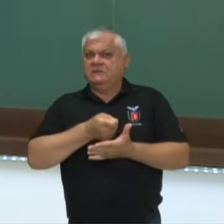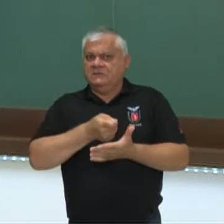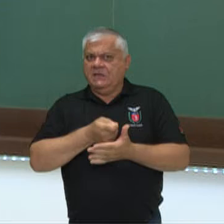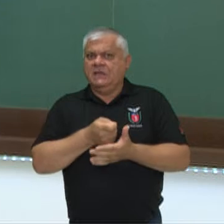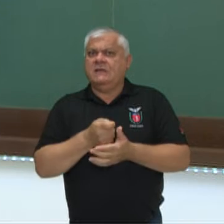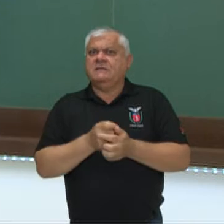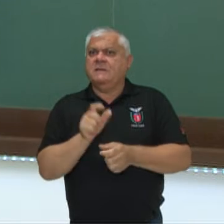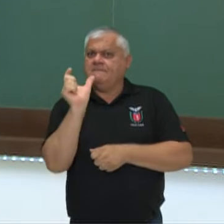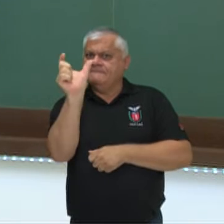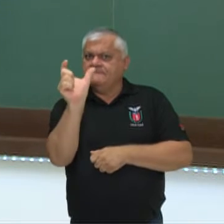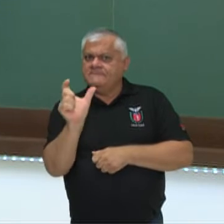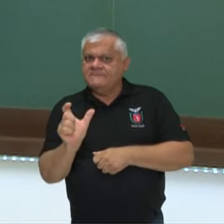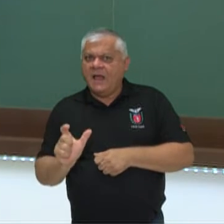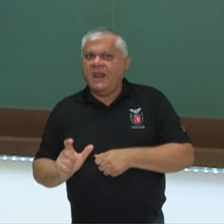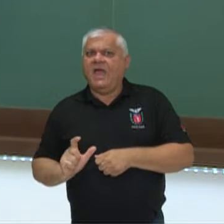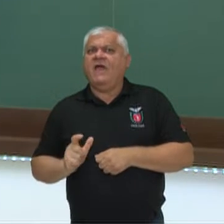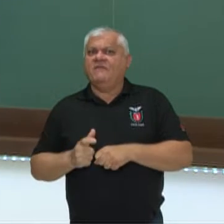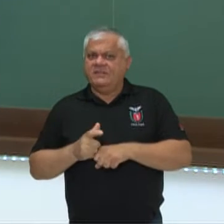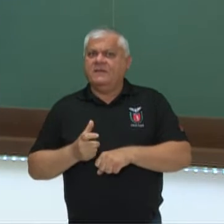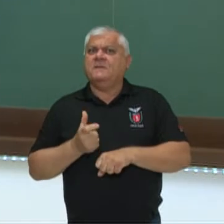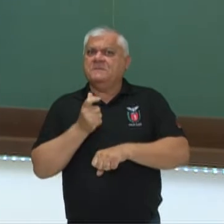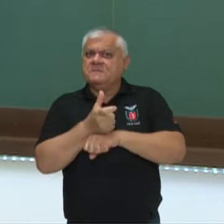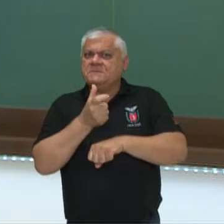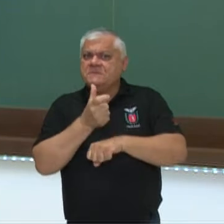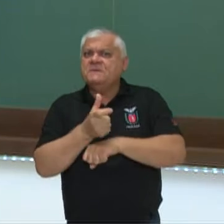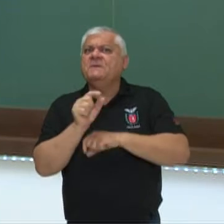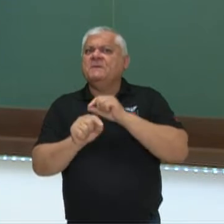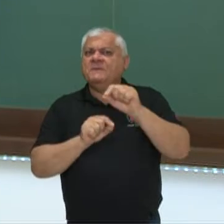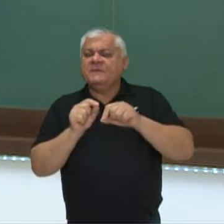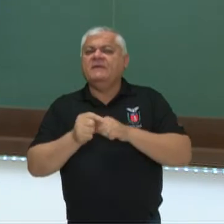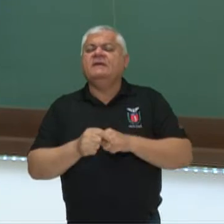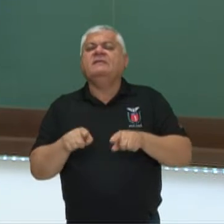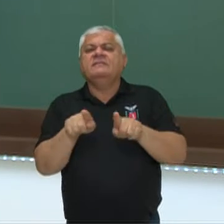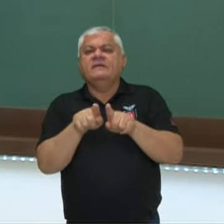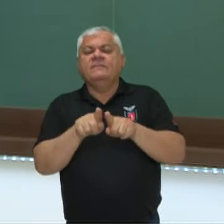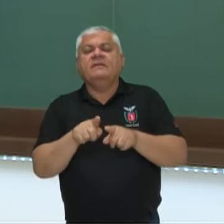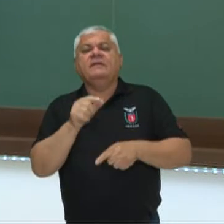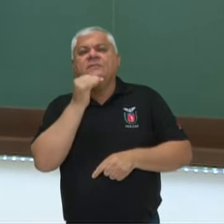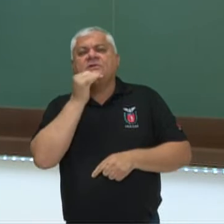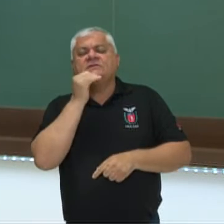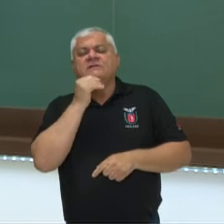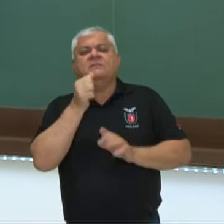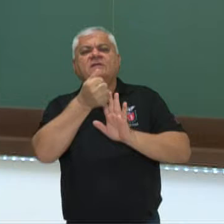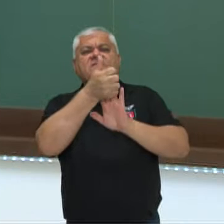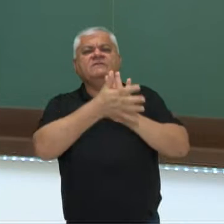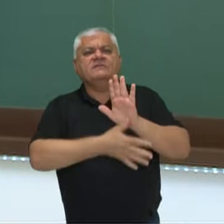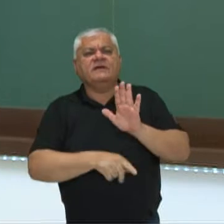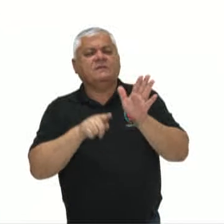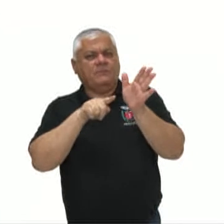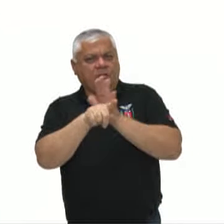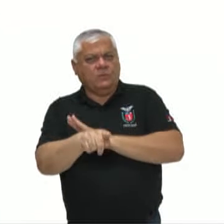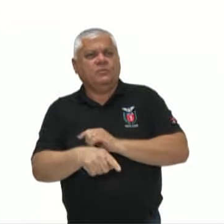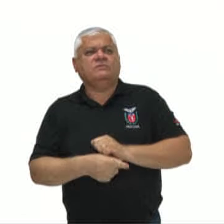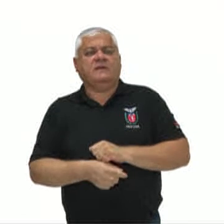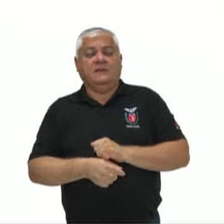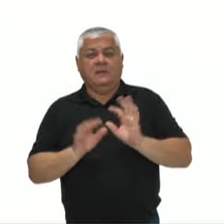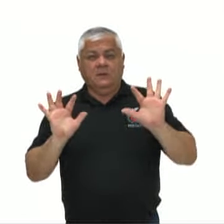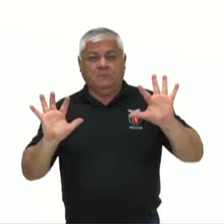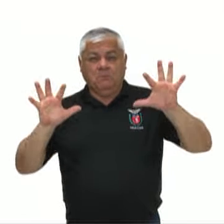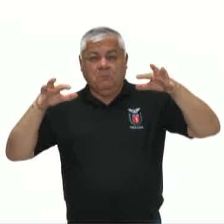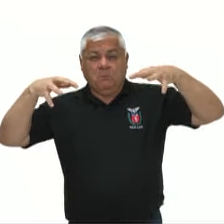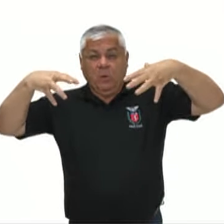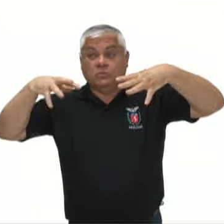temos expressões aqui que são muito raras, né? Voltando à nossa atividade, né? Nestes versos, monstro de